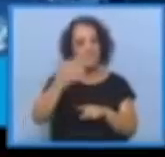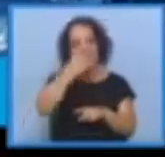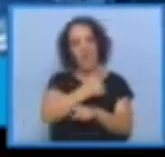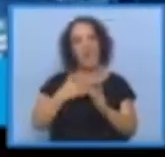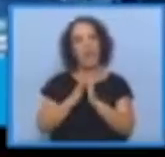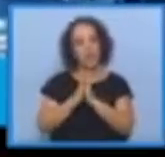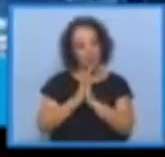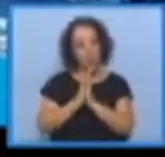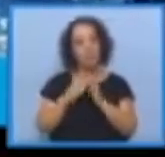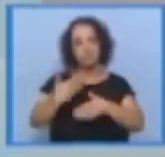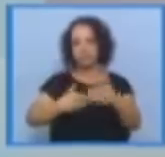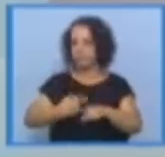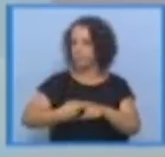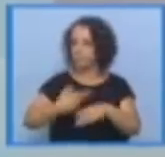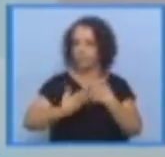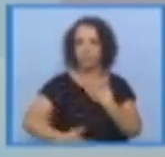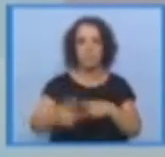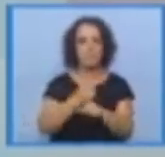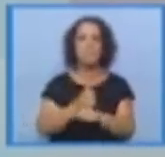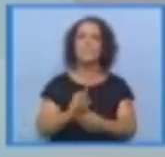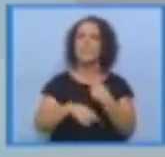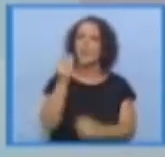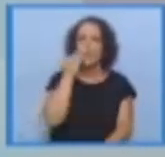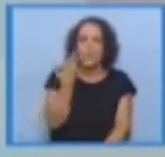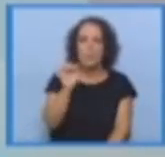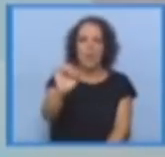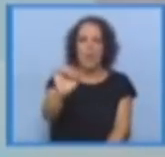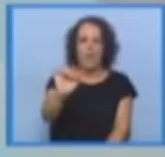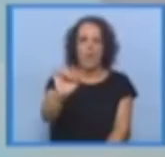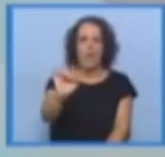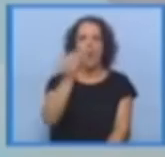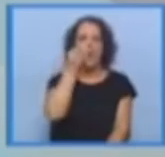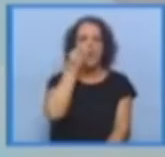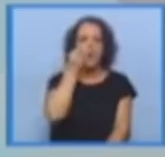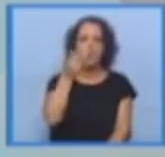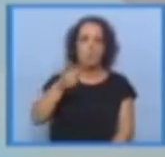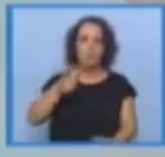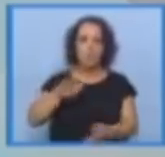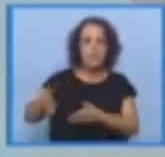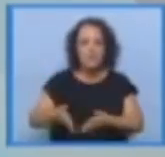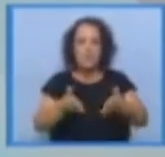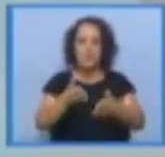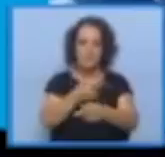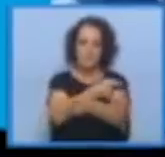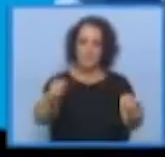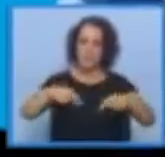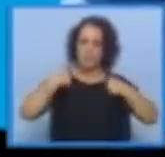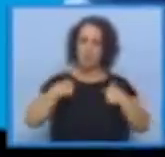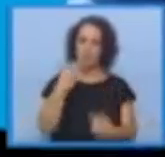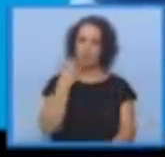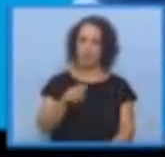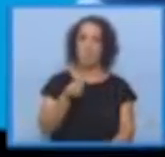bastante fervorosos, não é? E tem o segredo para si, está nessa estratégia de serem os próprios jovens a falar... E